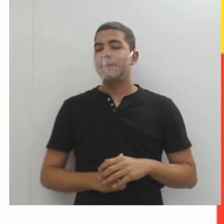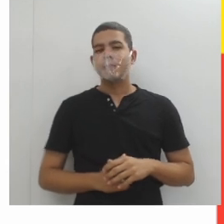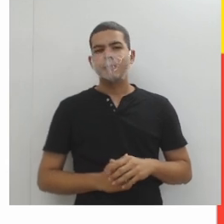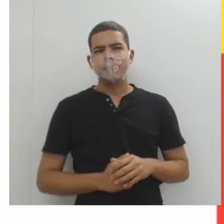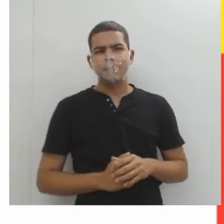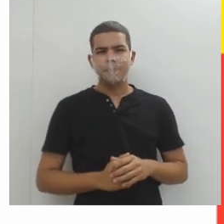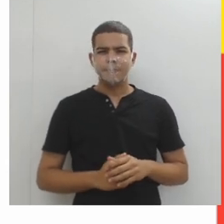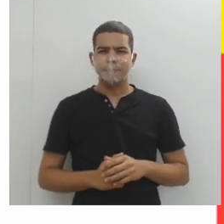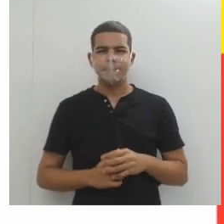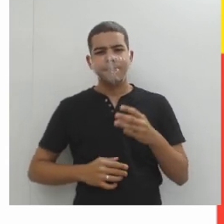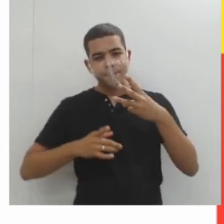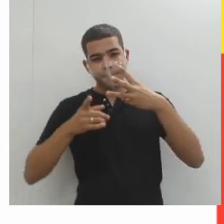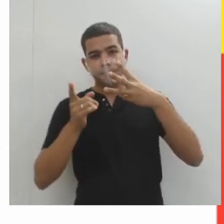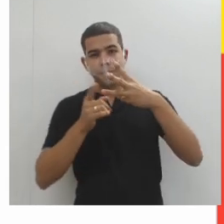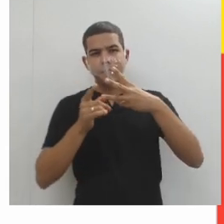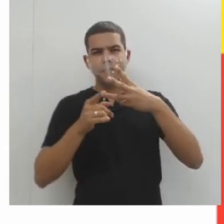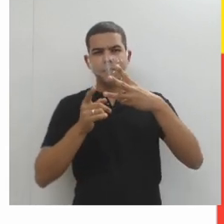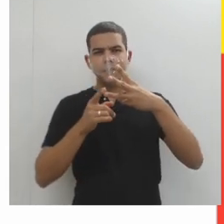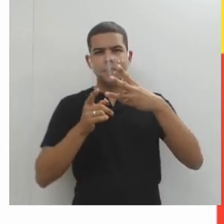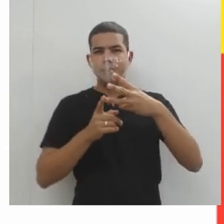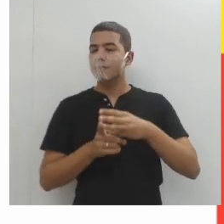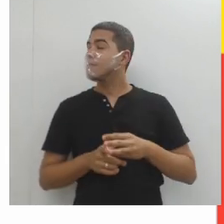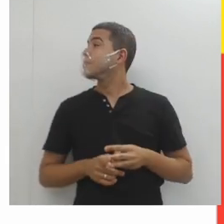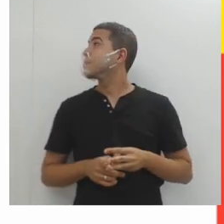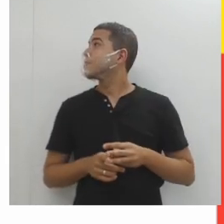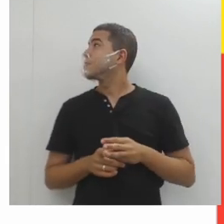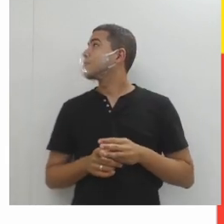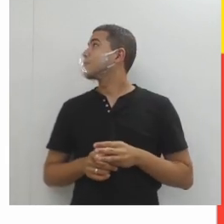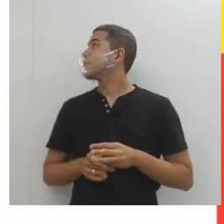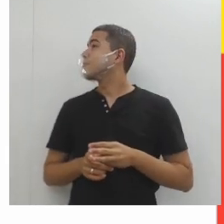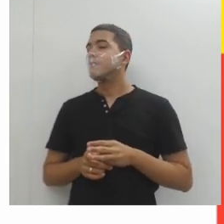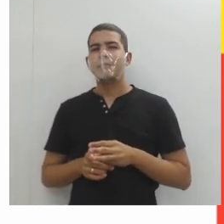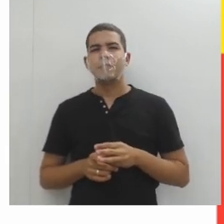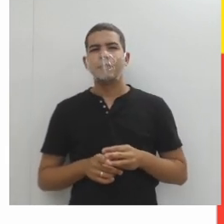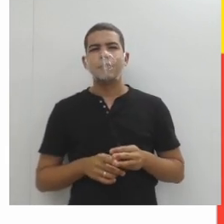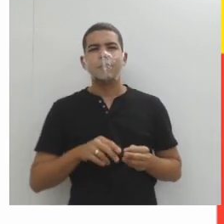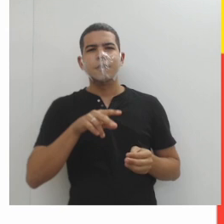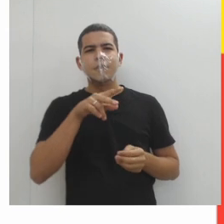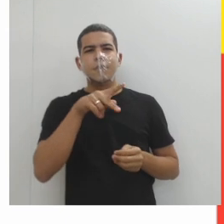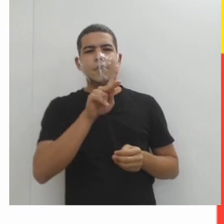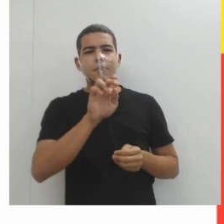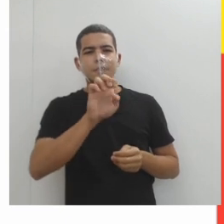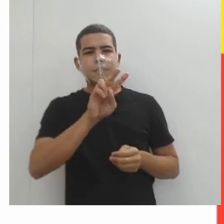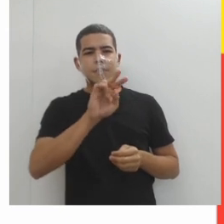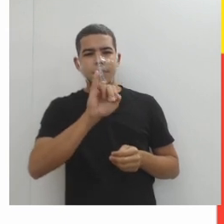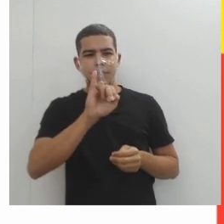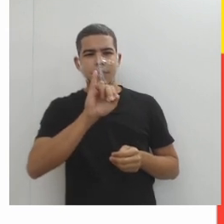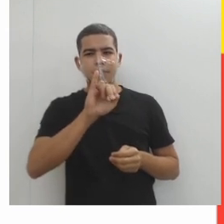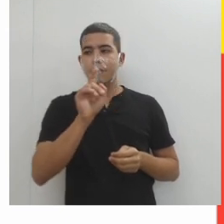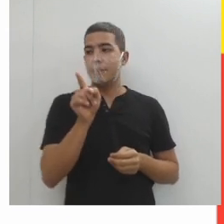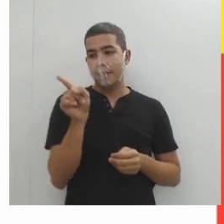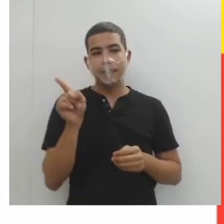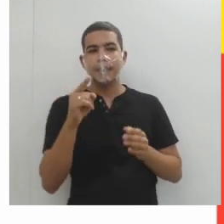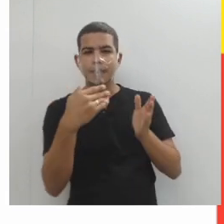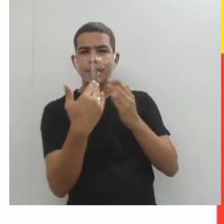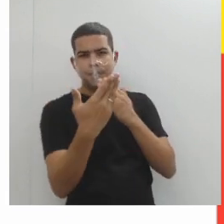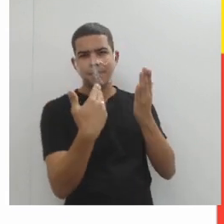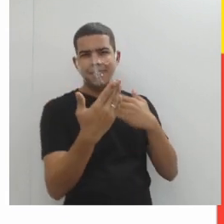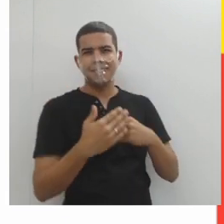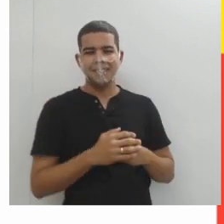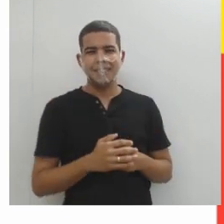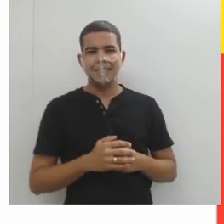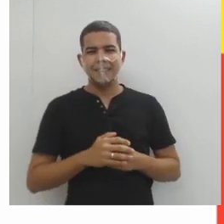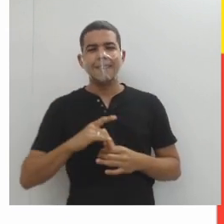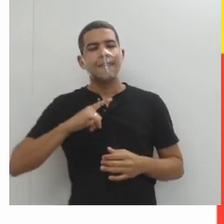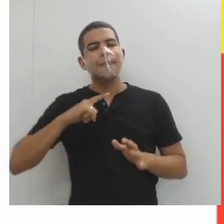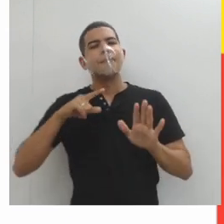Número 3, they have talked to Kevin. Eles falaram com Kevin. Entre parênteses, eu tenho um W8 question, o who, que